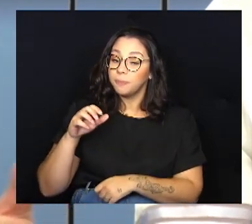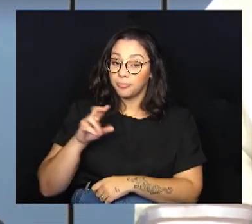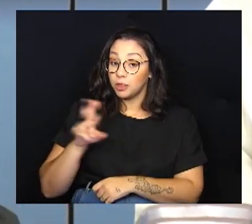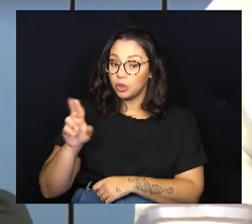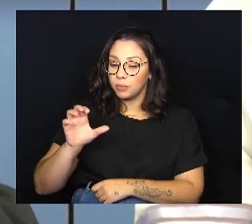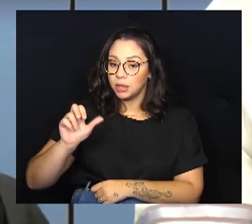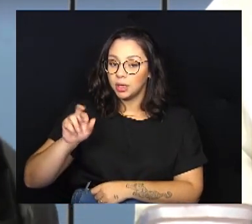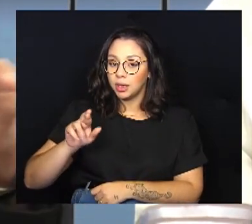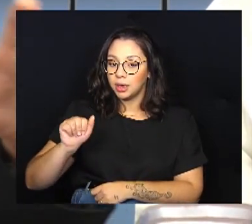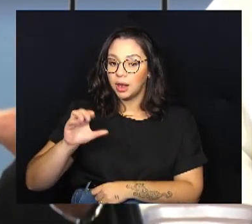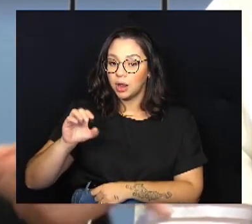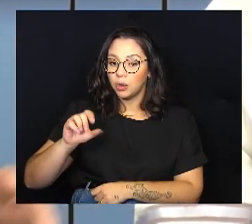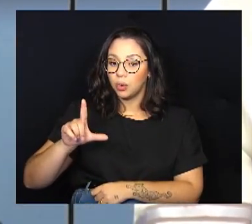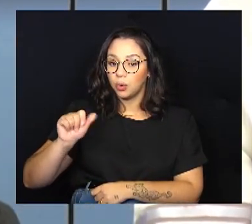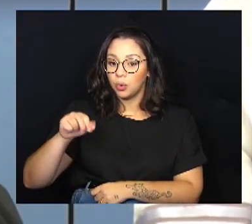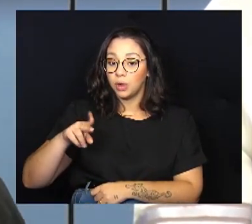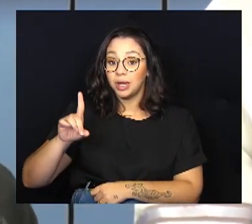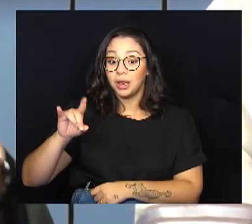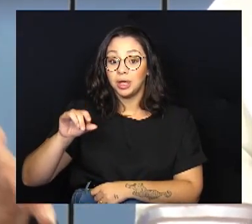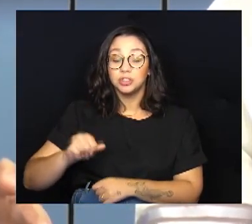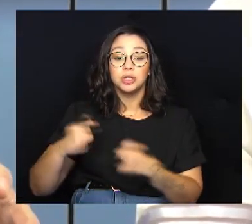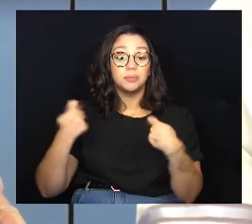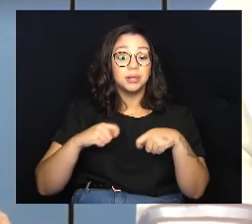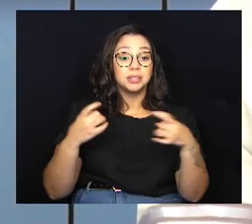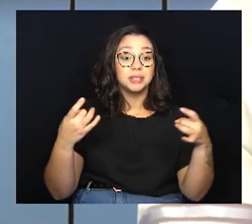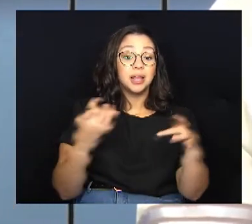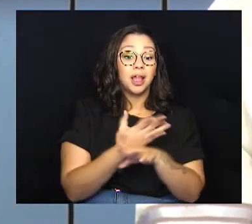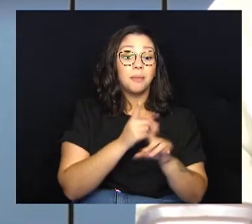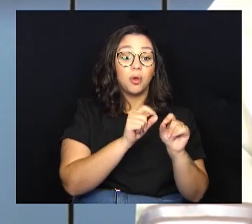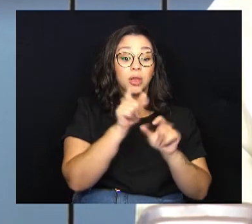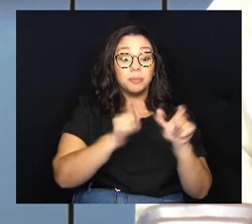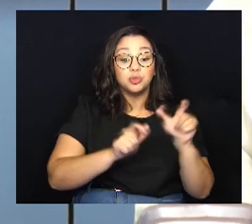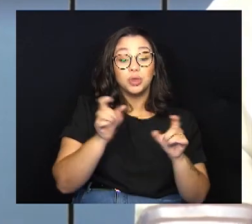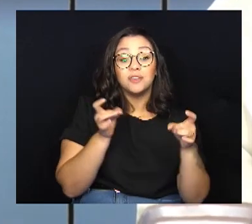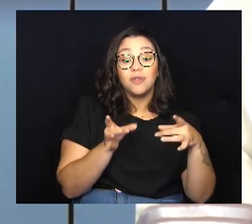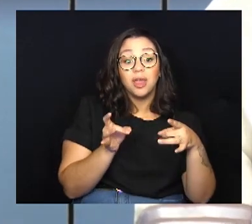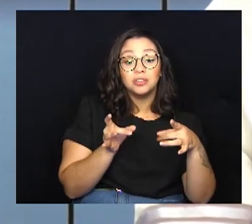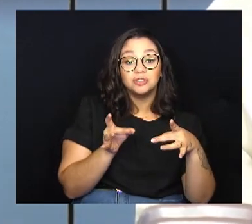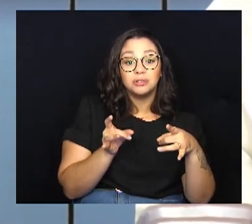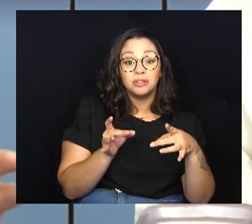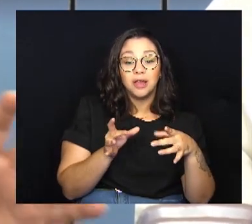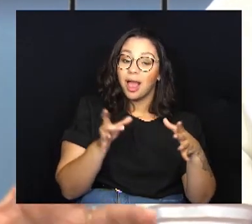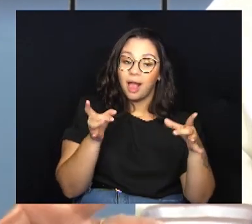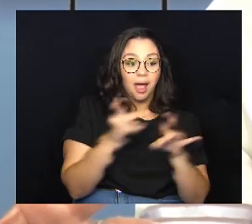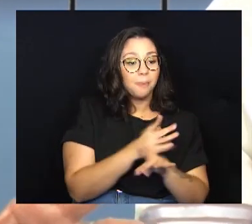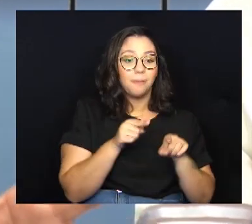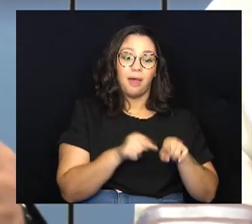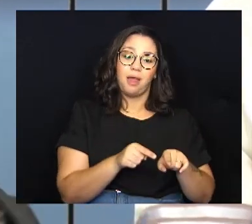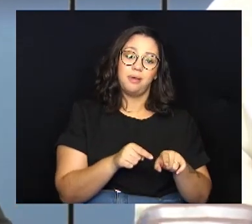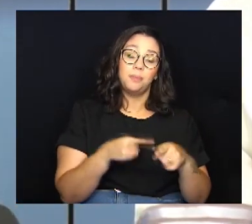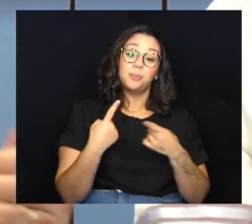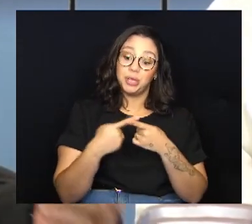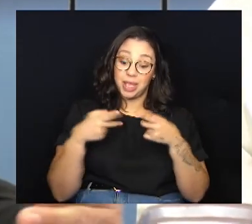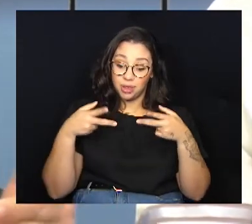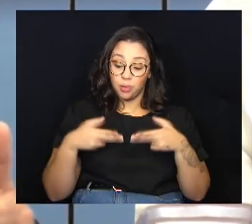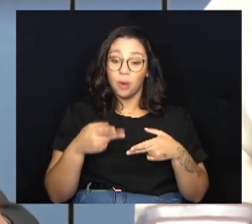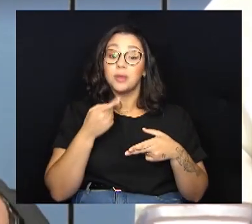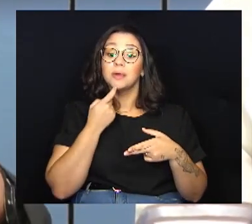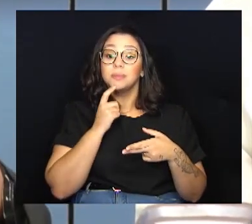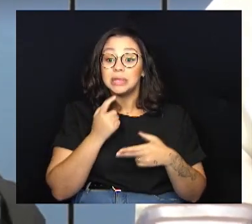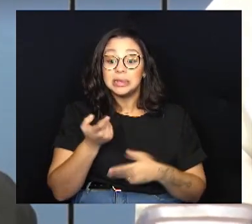Vereador Zé Carlos, e na sua posição, o senhor que faz parte também da Comissão de Políticas de Prevenção às Drogas aqui da Câmara